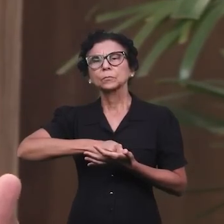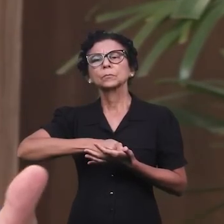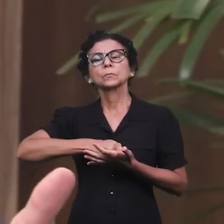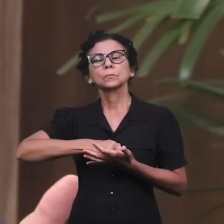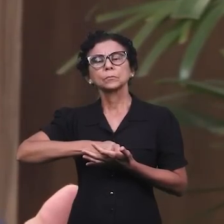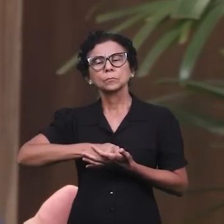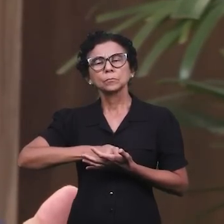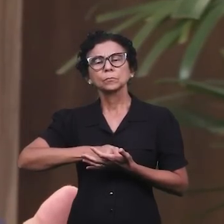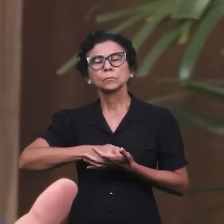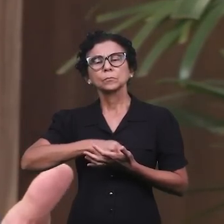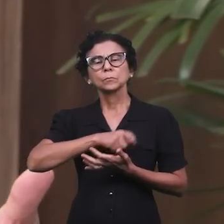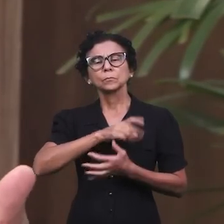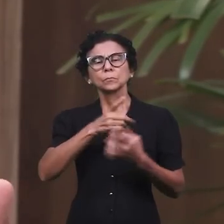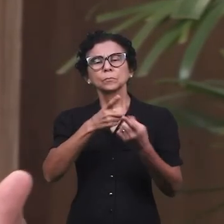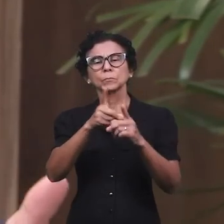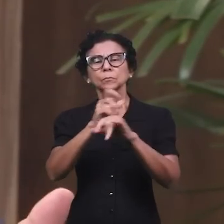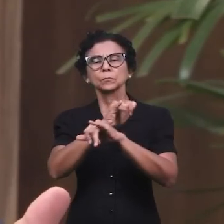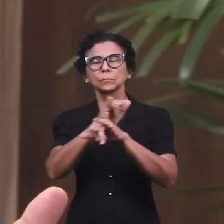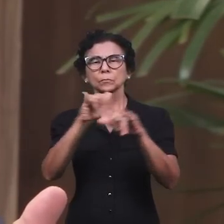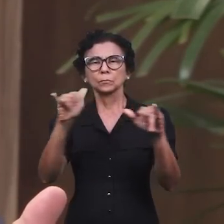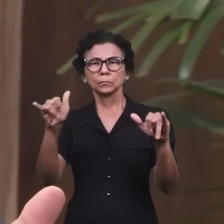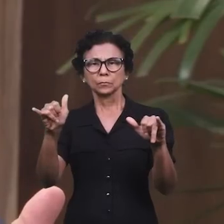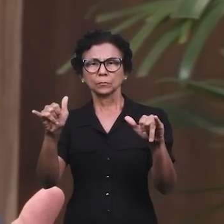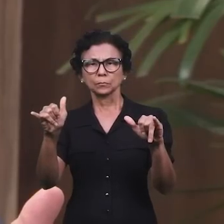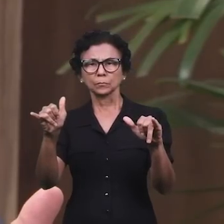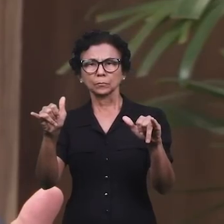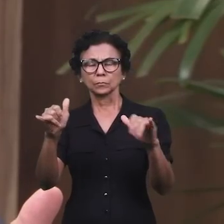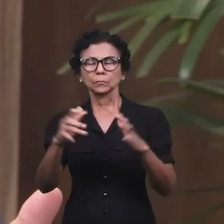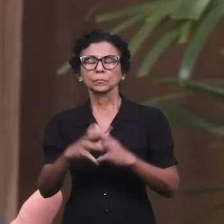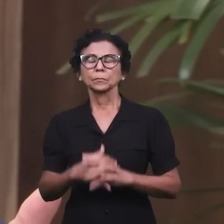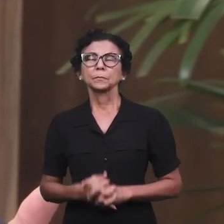sendo anunciado pelos apóstolos.